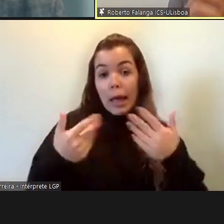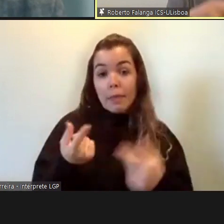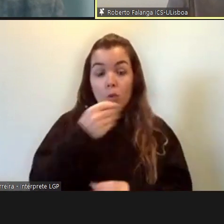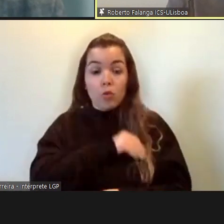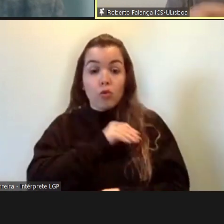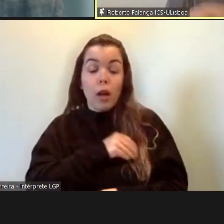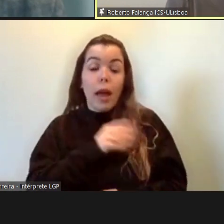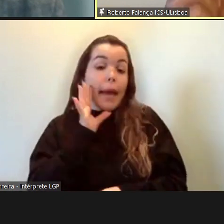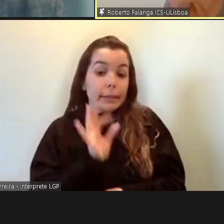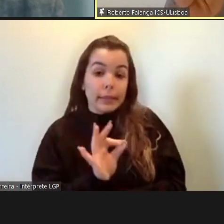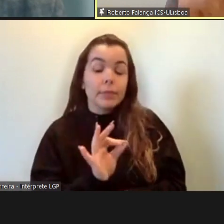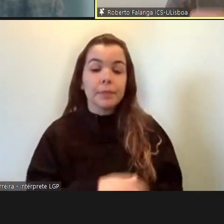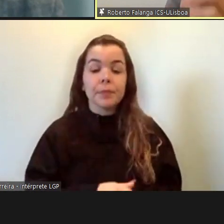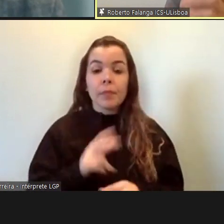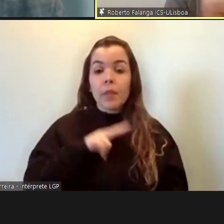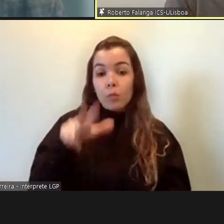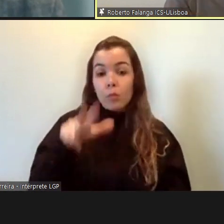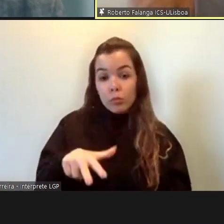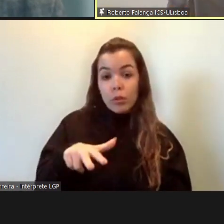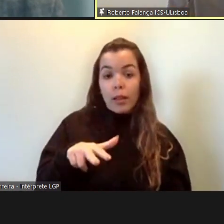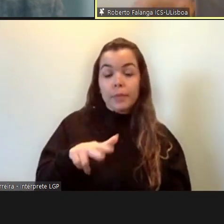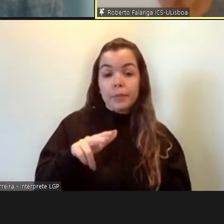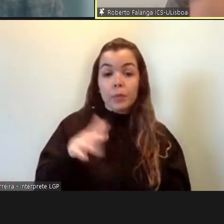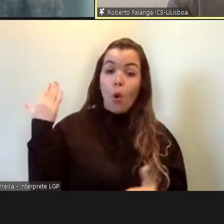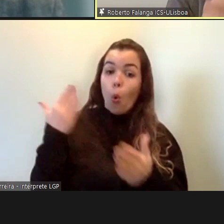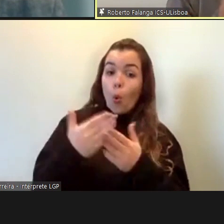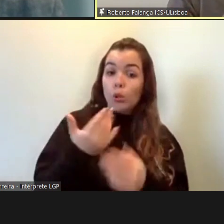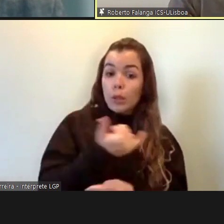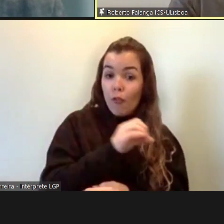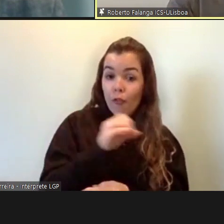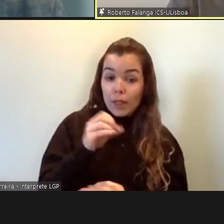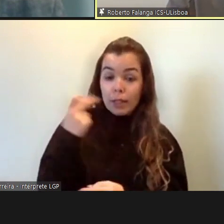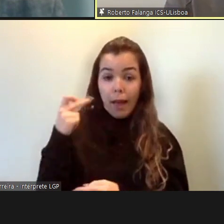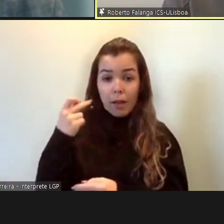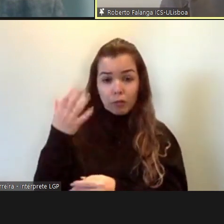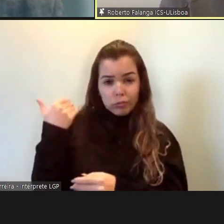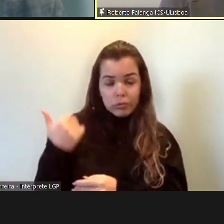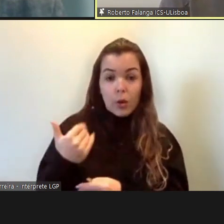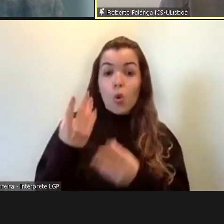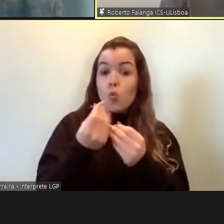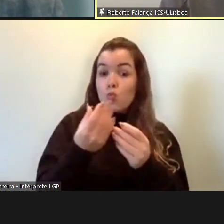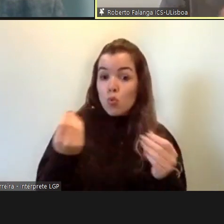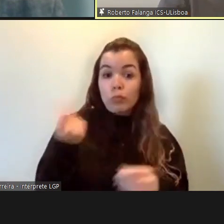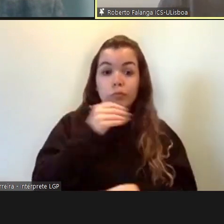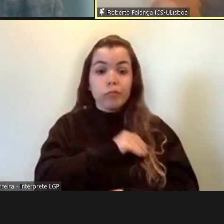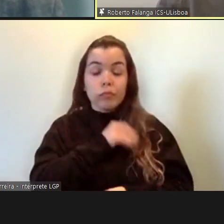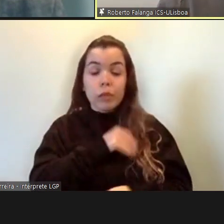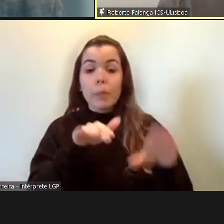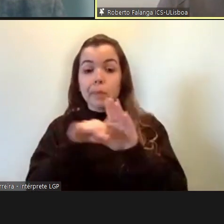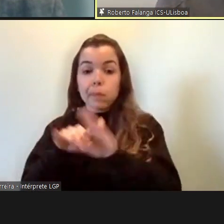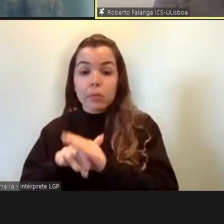isto. Em Portugal, portanto, nos últimos 20 anos, tivemos muitos orçamentos participativos à escala local,